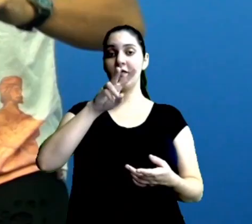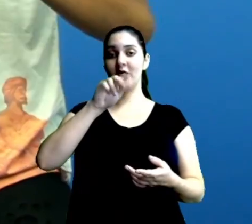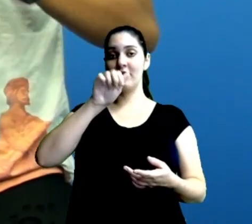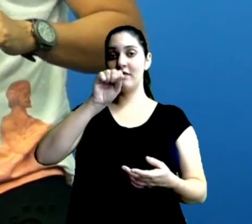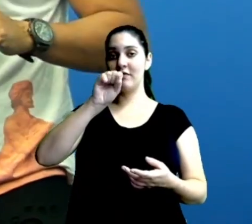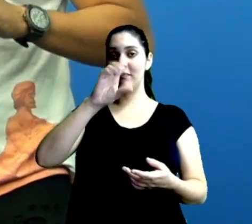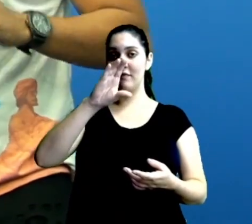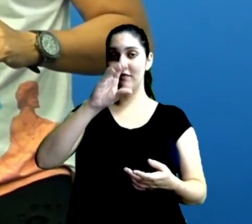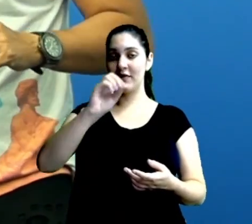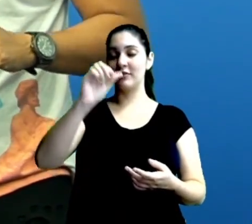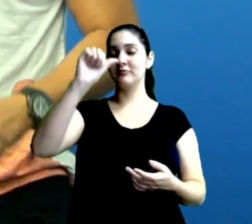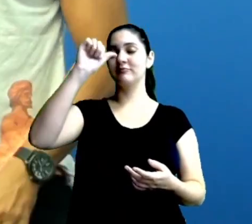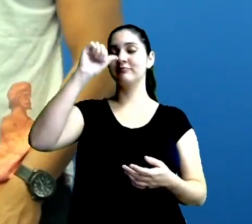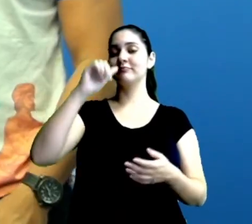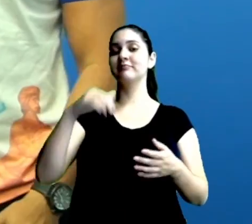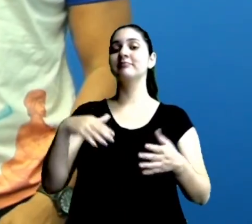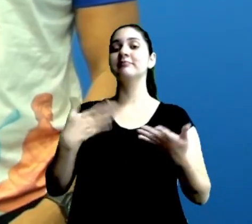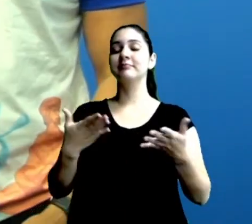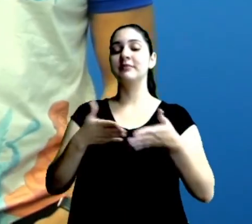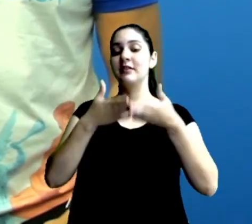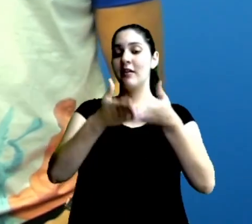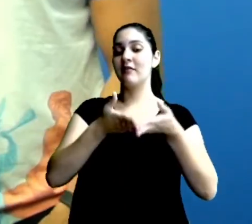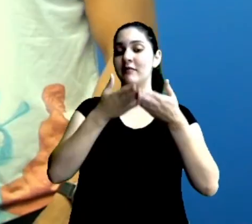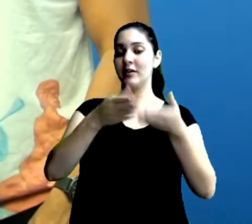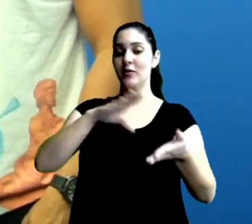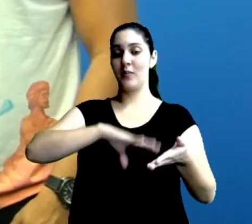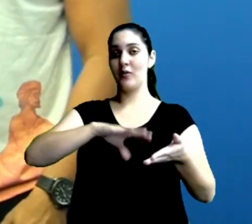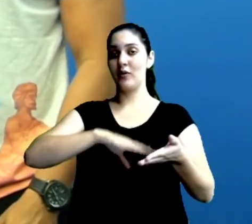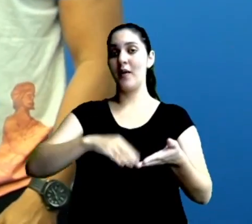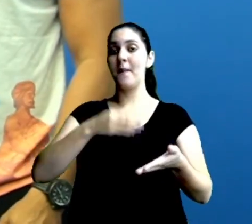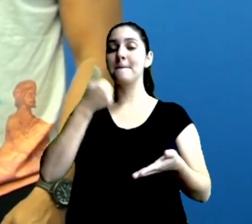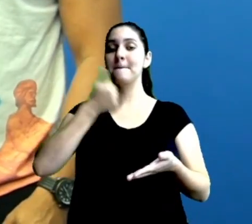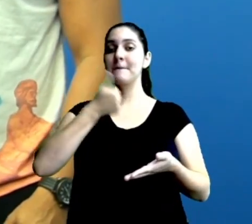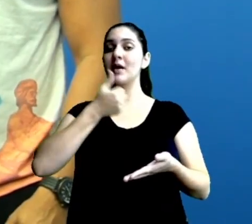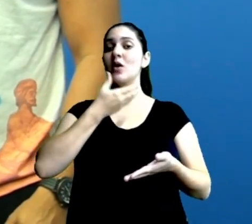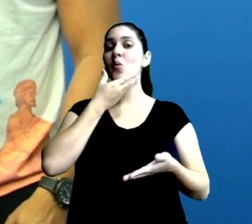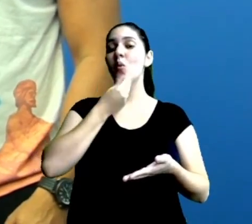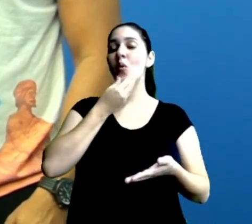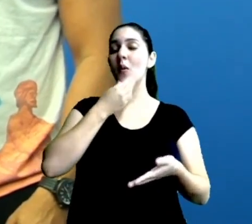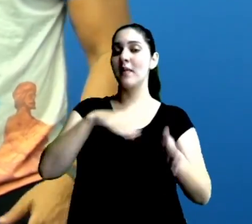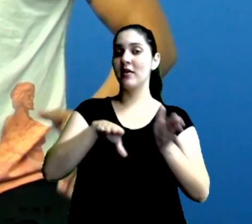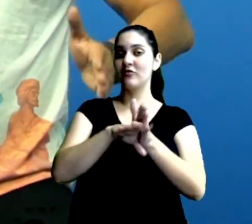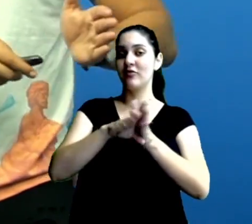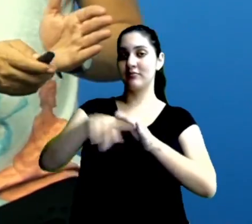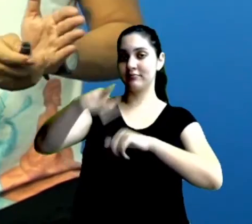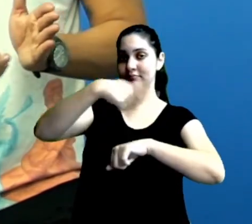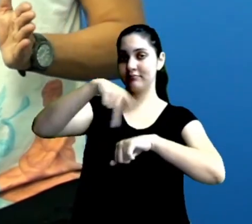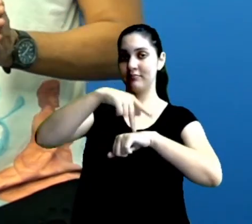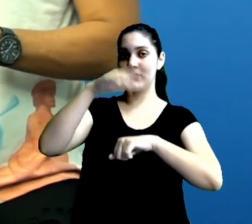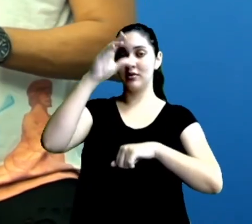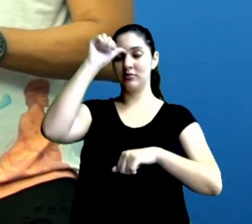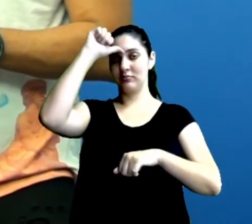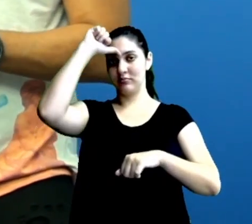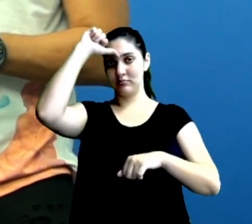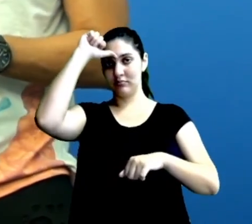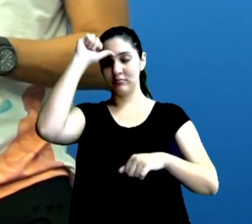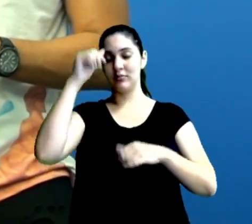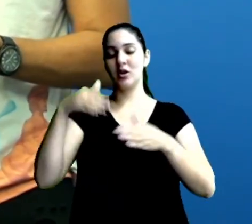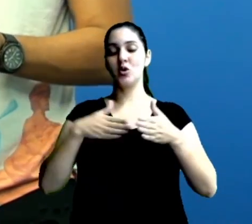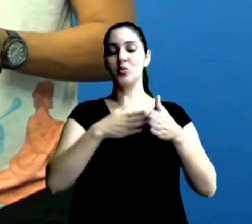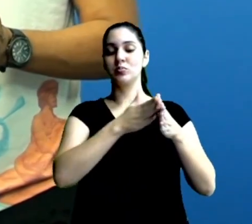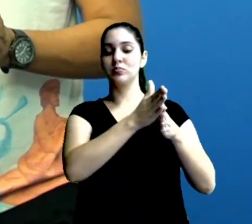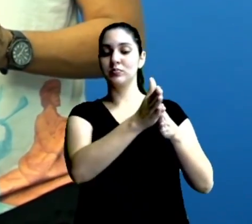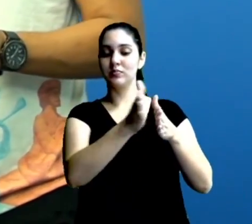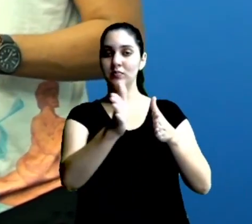cidadão, navegador português, vai ser o primeiro a se chegar às Índias. Ele passa por